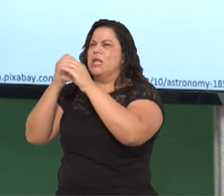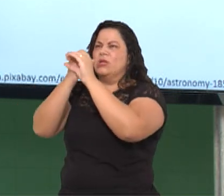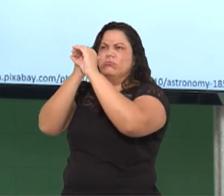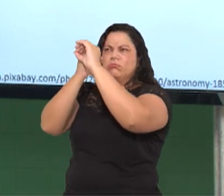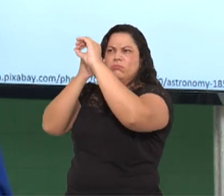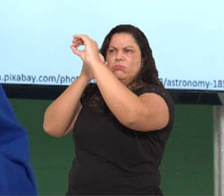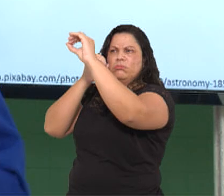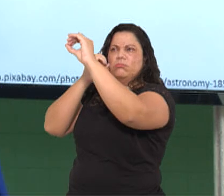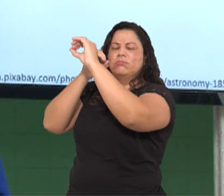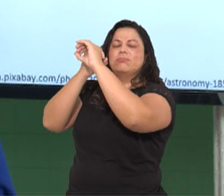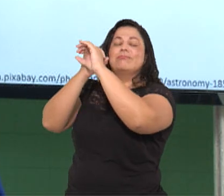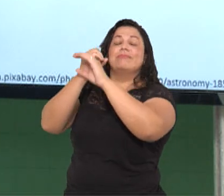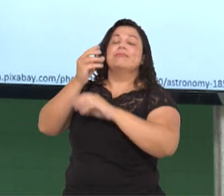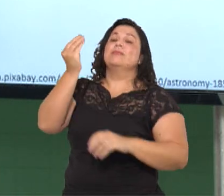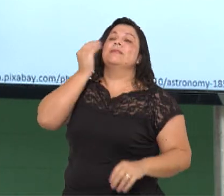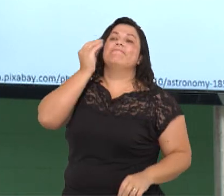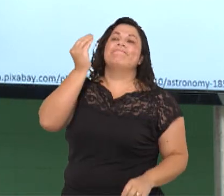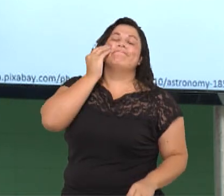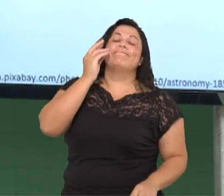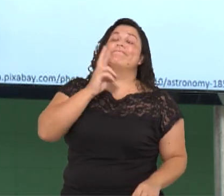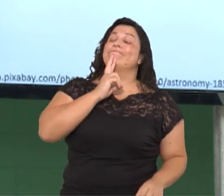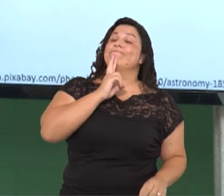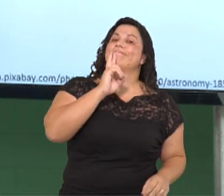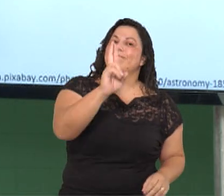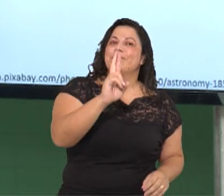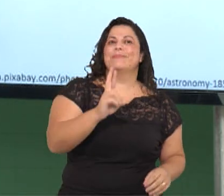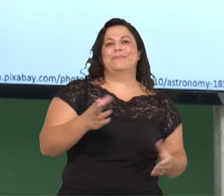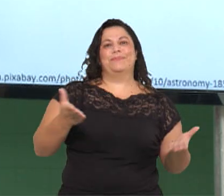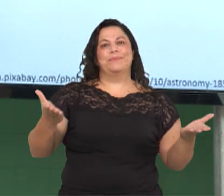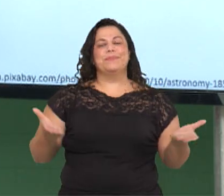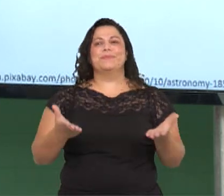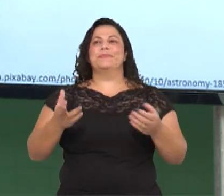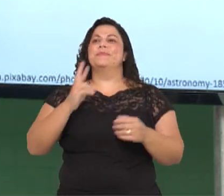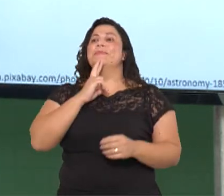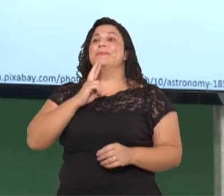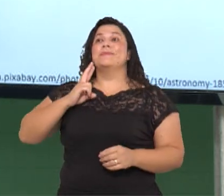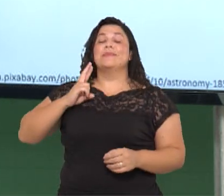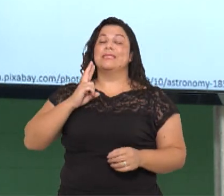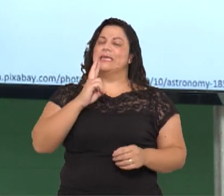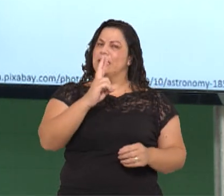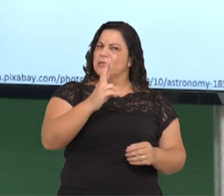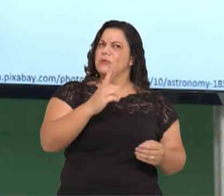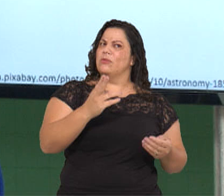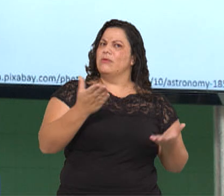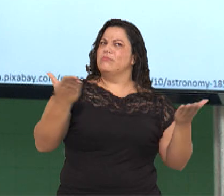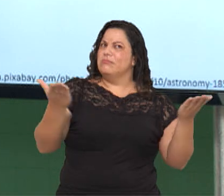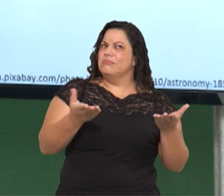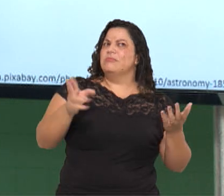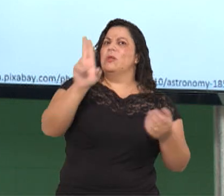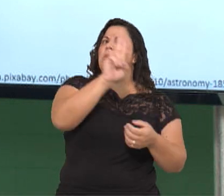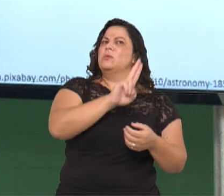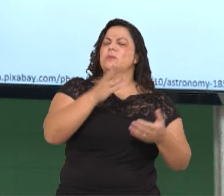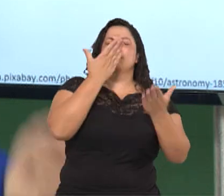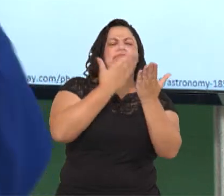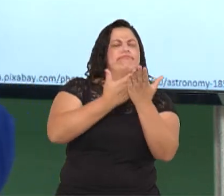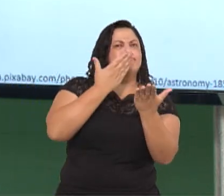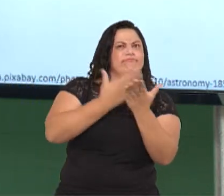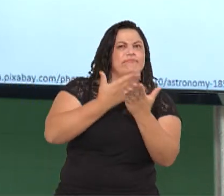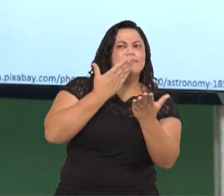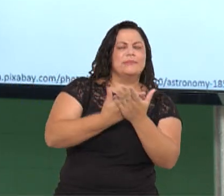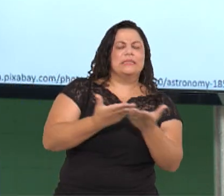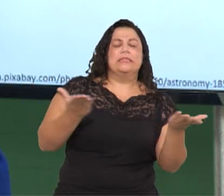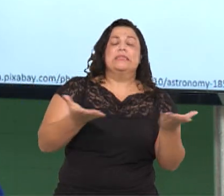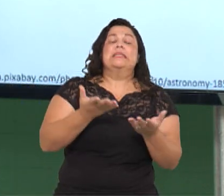tentam responder essas perguntas. E essas respostas nós utilizamos, nós estudamos,